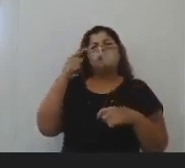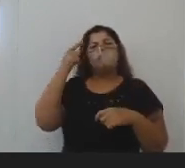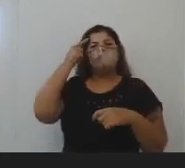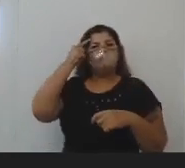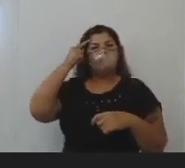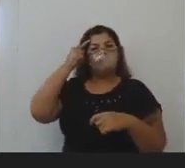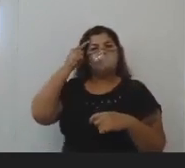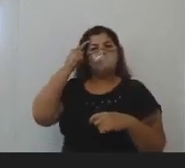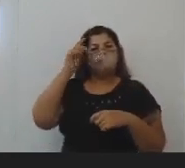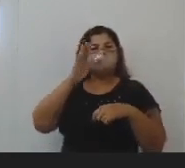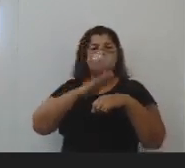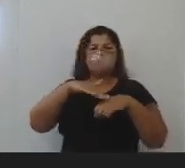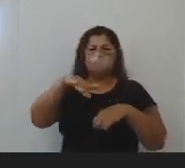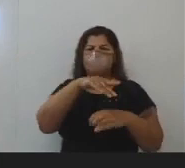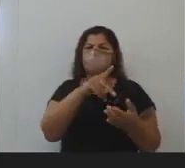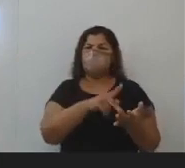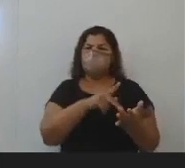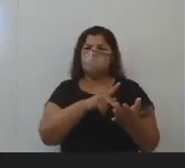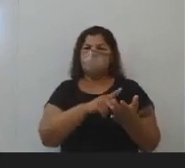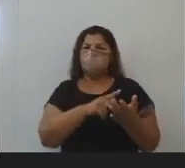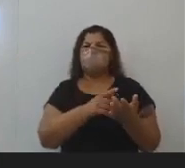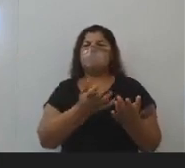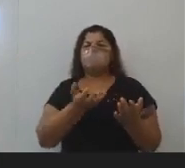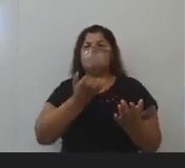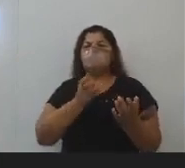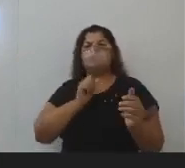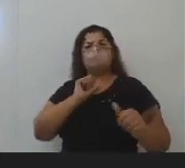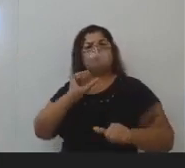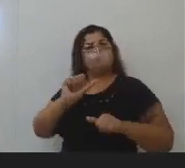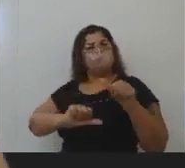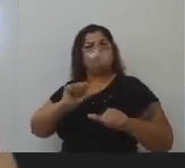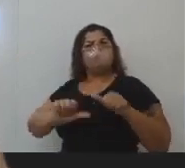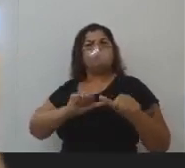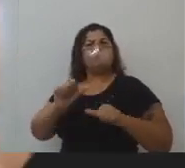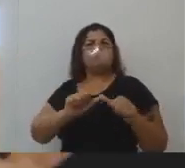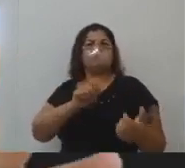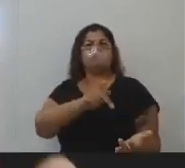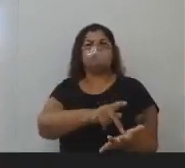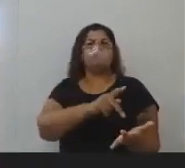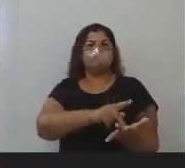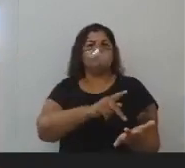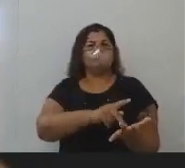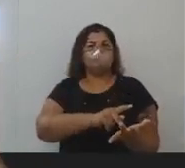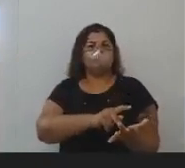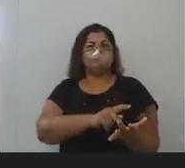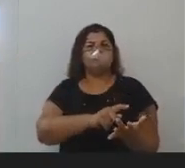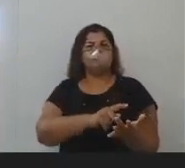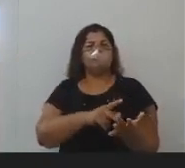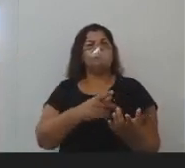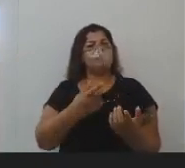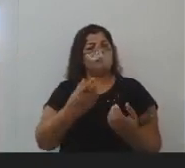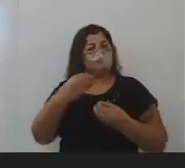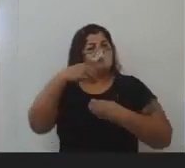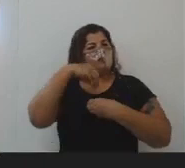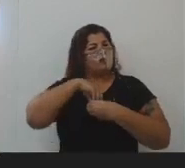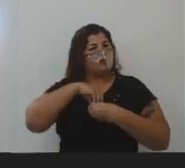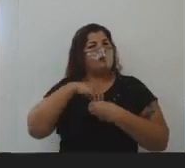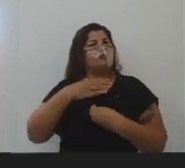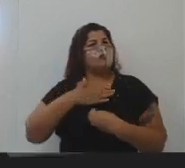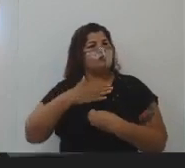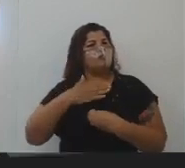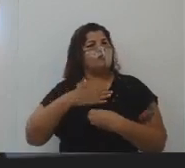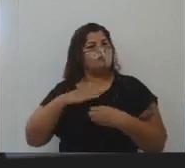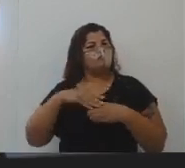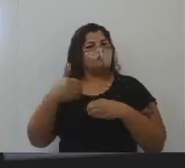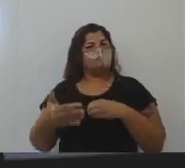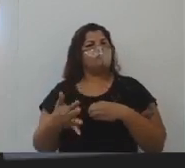a realidade e que eu possa transformar essa realidade. E quando eu falo sobre realidade, eu não estou falando de algo que está externo, não. Estou falando de algo que está dentro de mim.